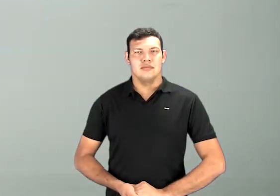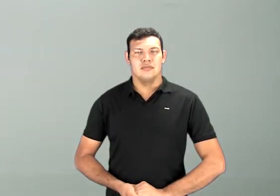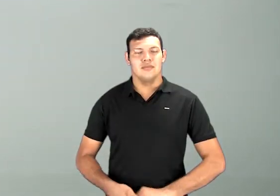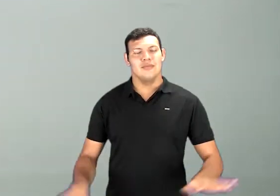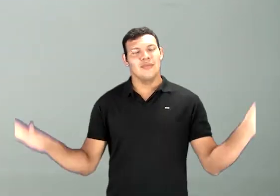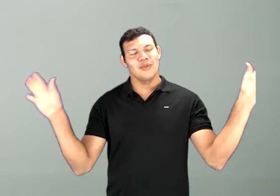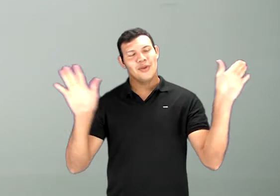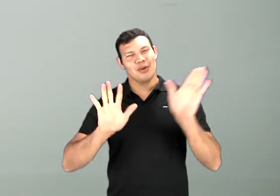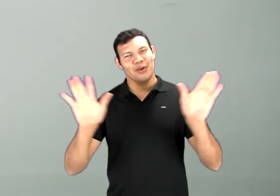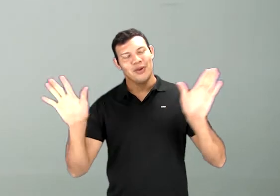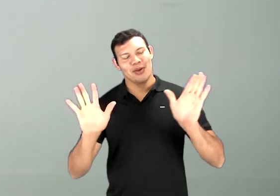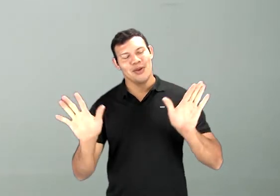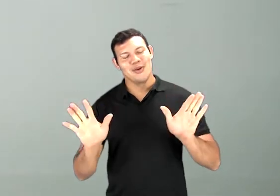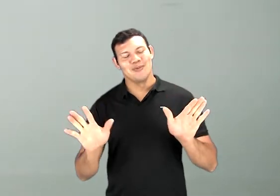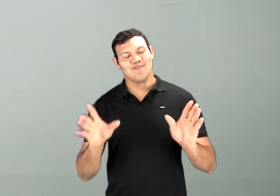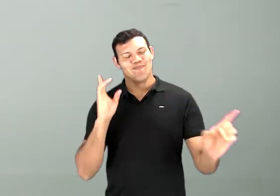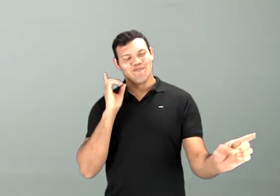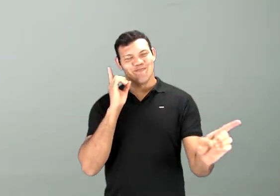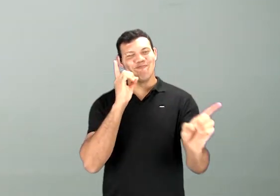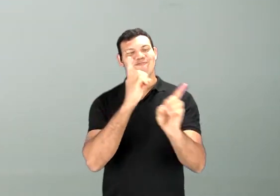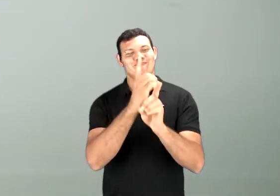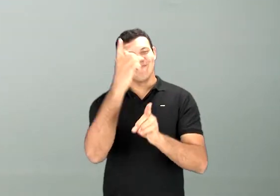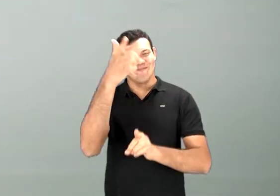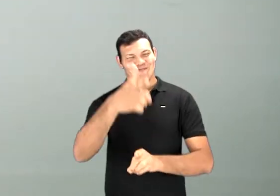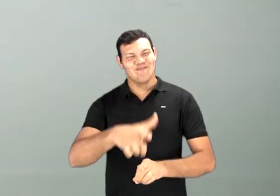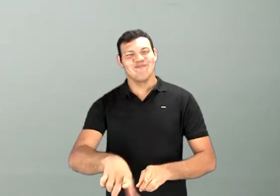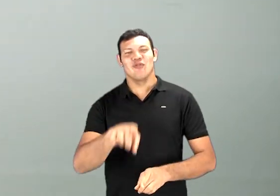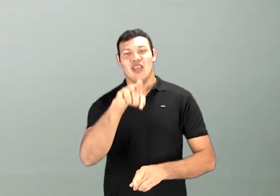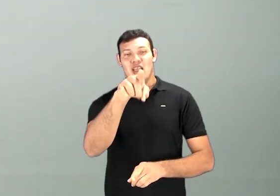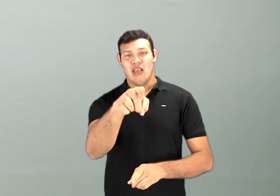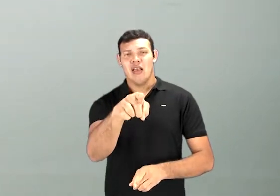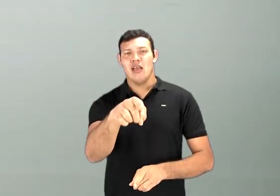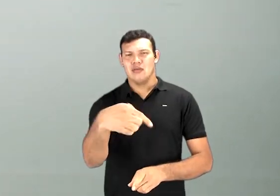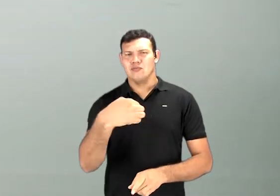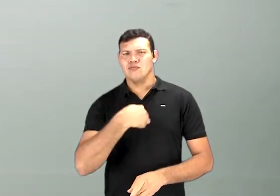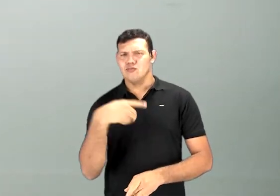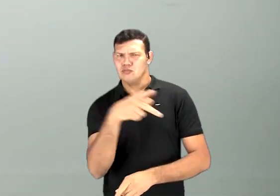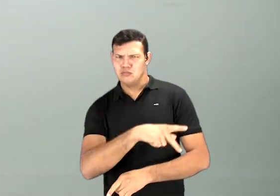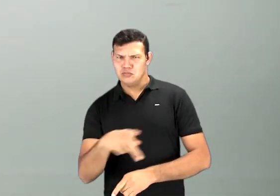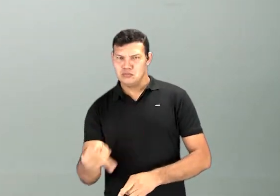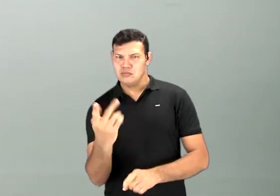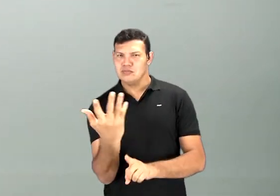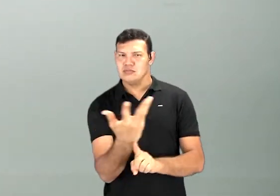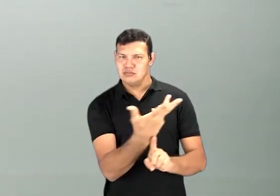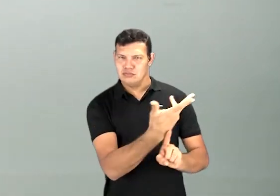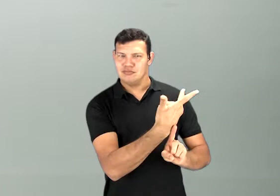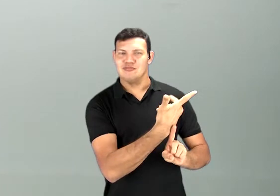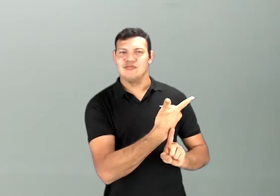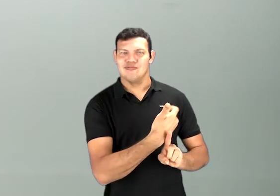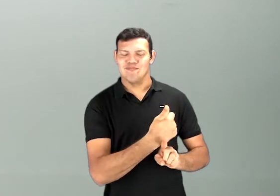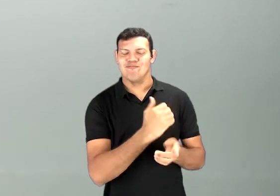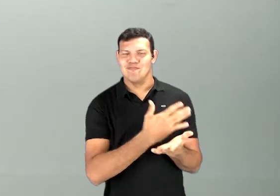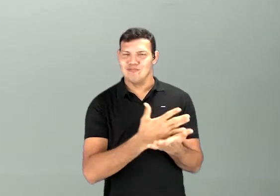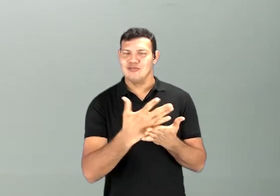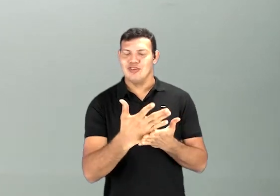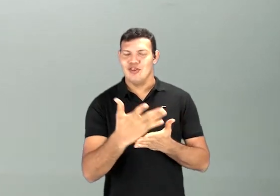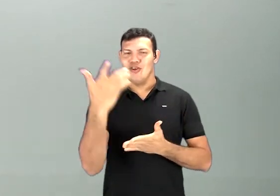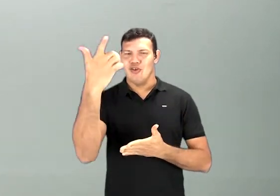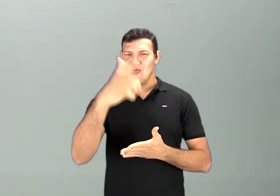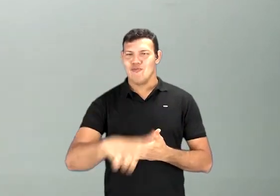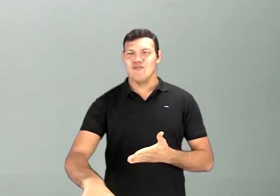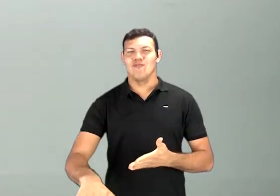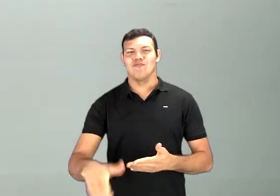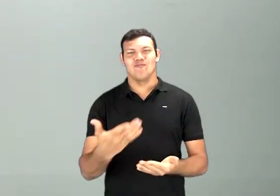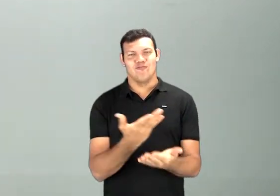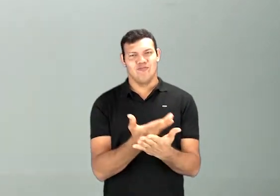Olá! Que bom encontrar você novamente! Eu sou a professora de arte e nós vamos iniciar mais uma aula. Preste atenção